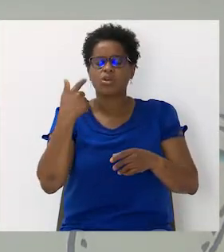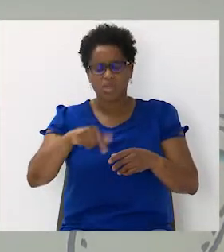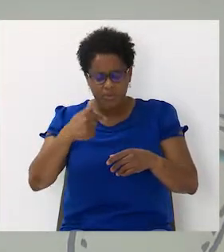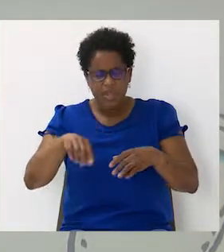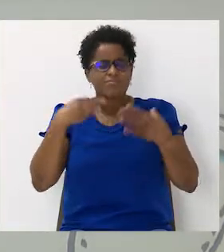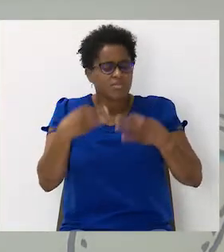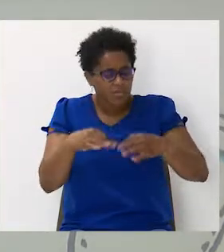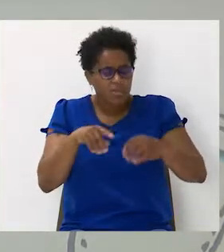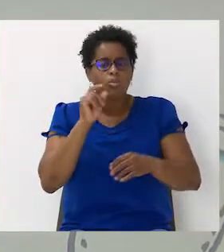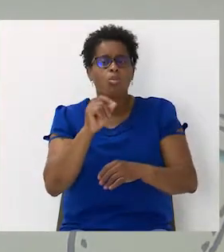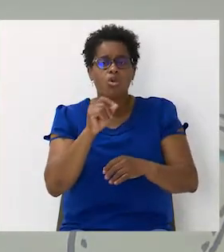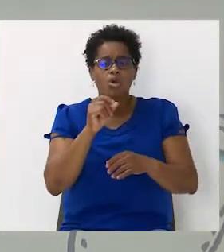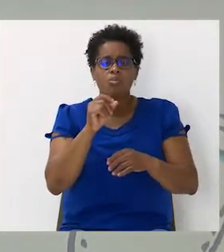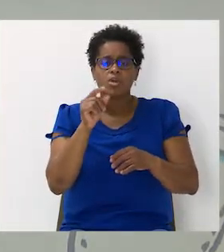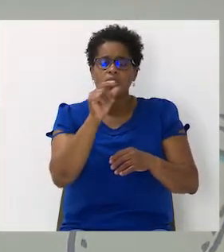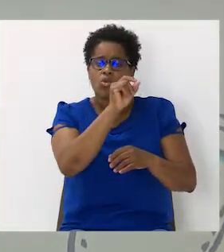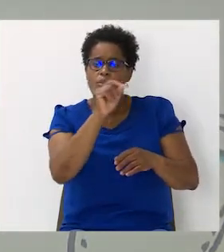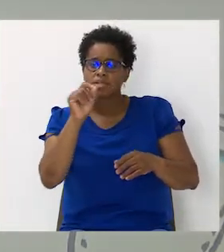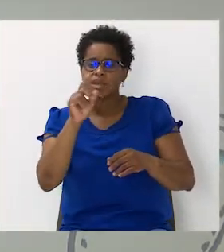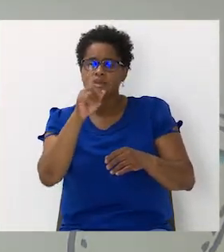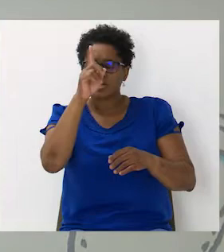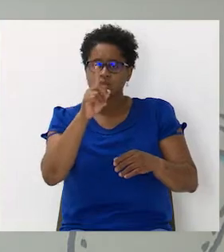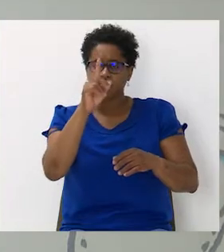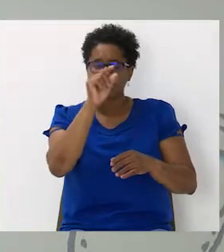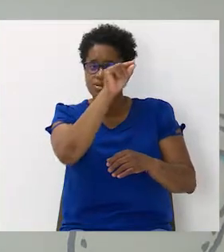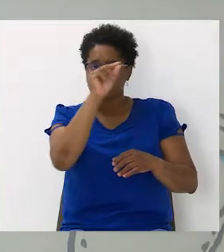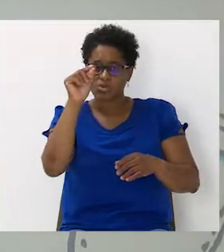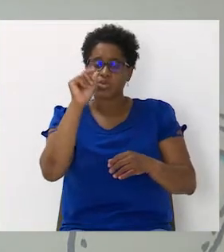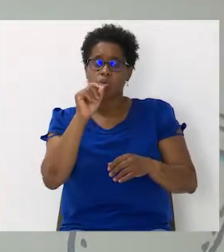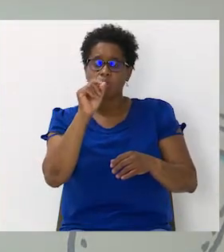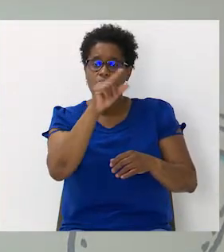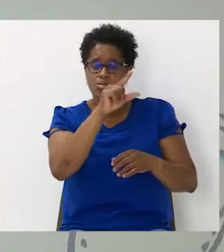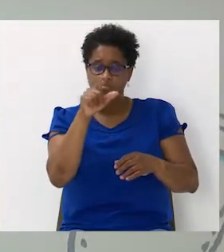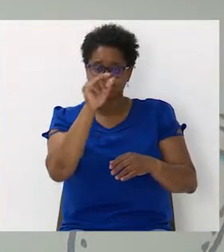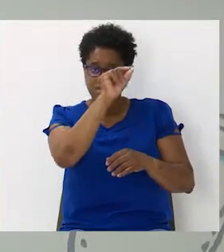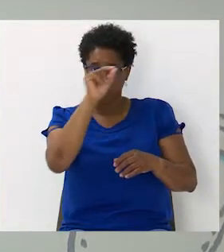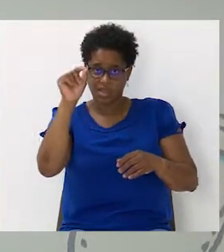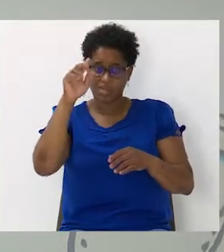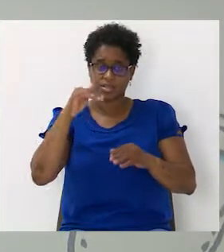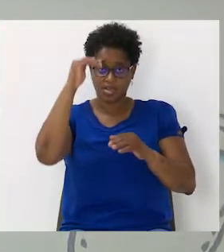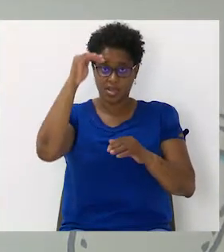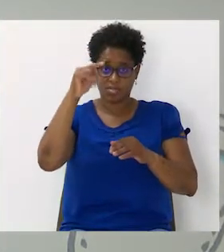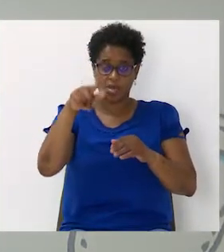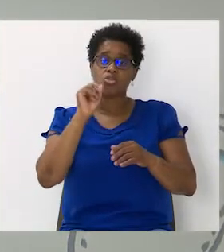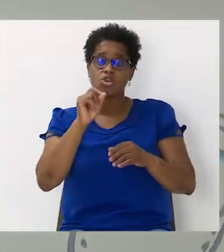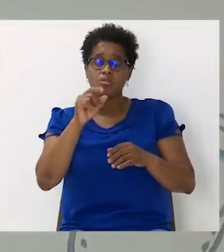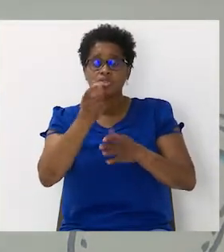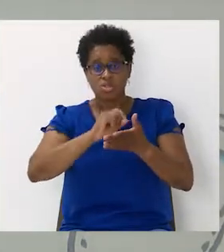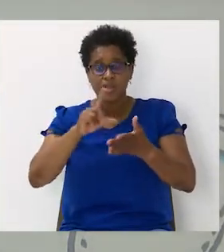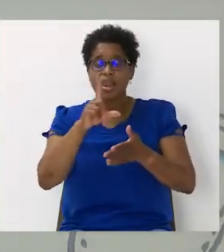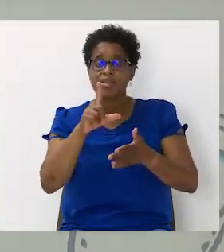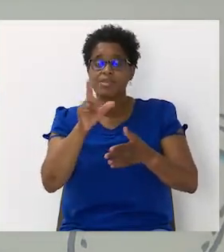e uma setinha em cima. O nome nós escolhemos as letras do nosso alfabeto. Tá